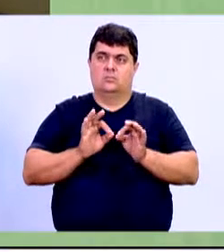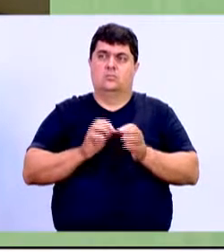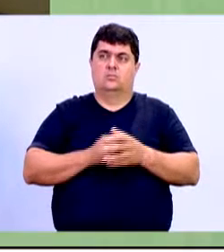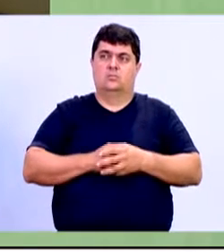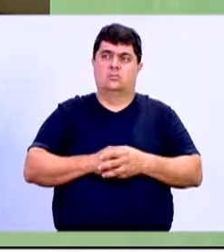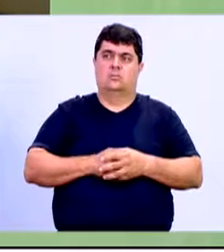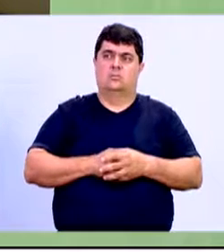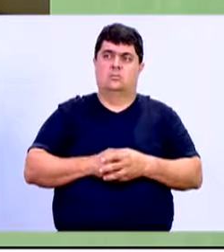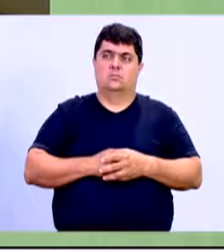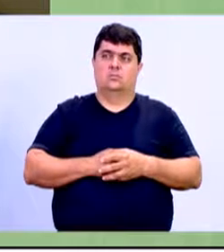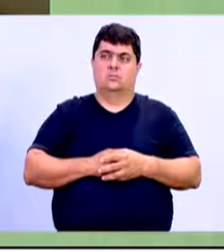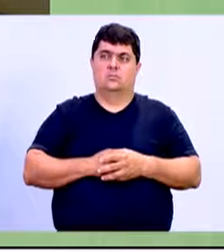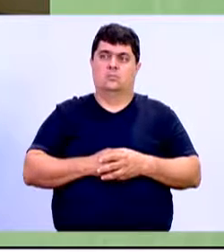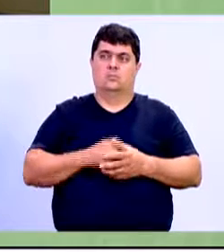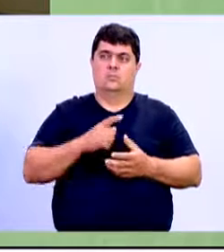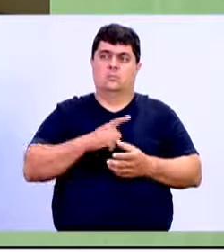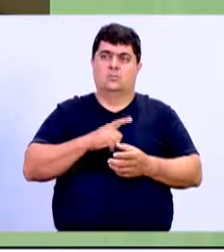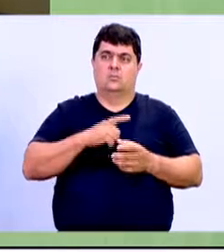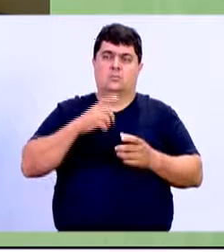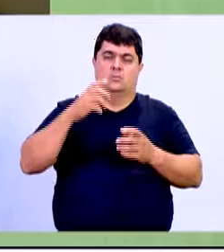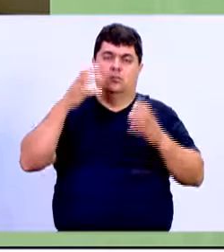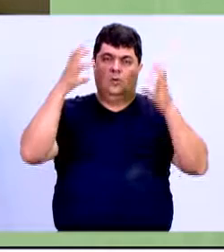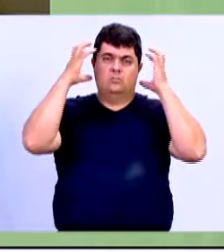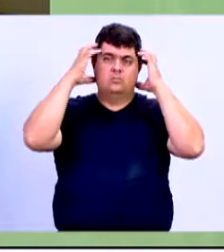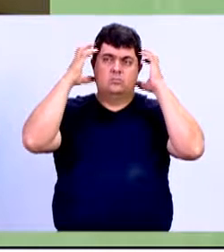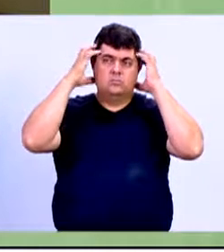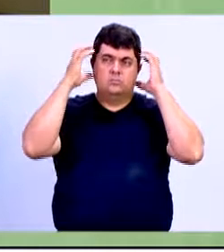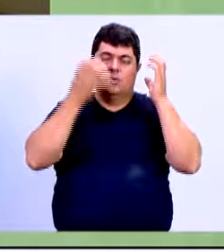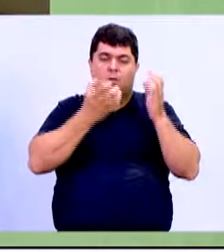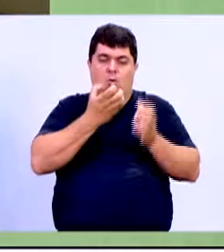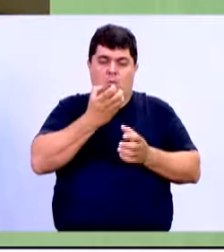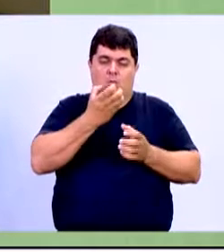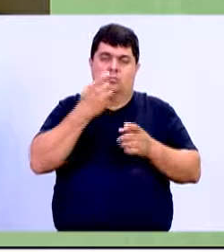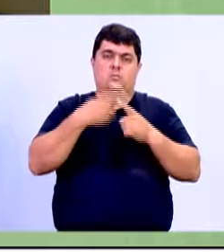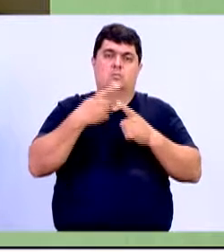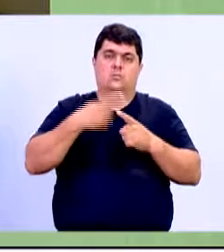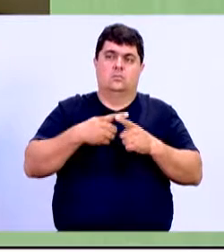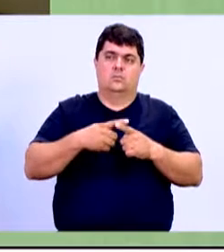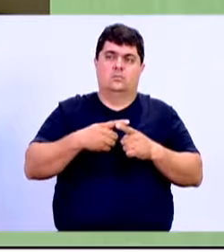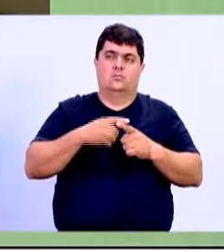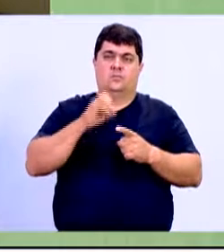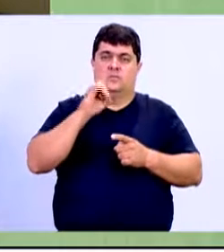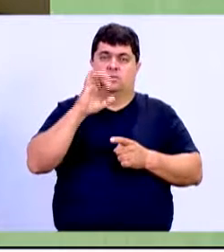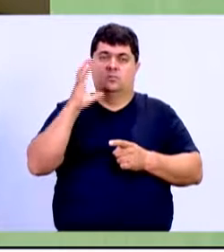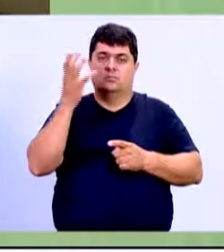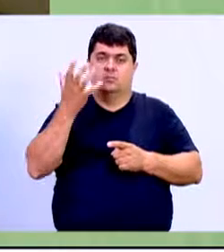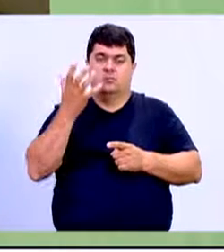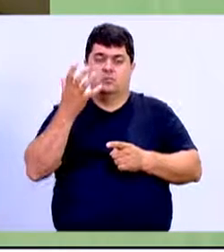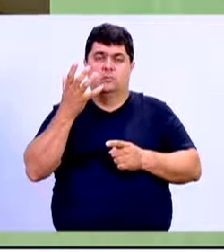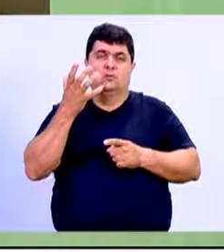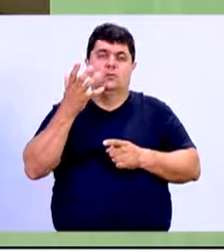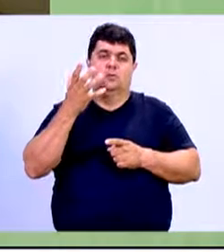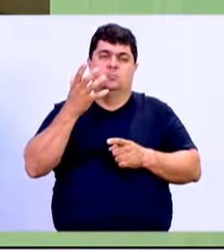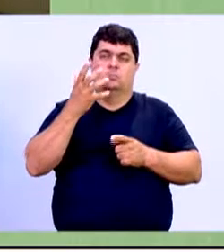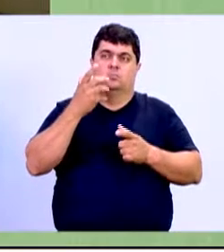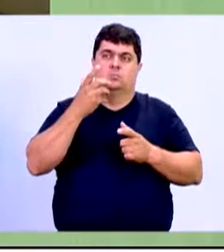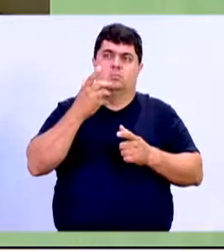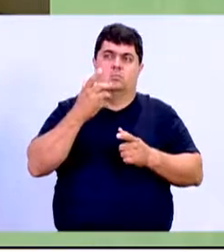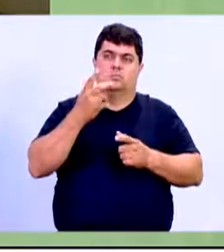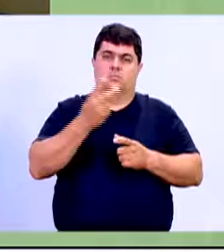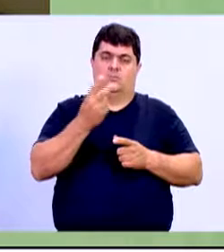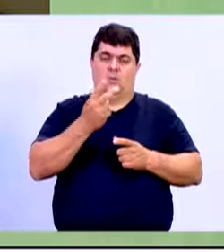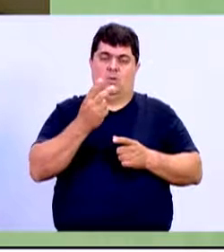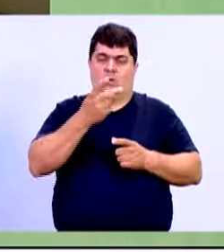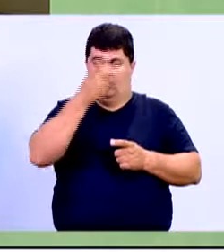chamados. Veja que aqui ela está com fone de ouvido, está com radinho, que o que acontece? Caso algum chamado, aqueles dois analistas